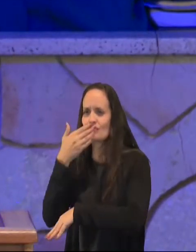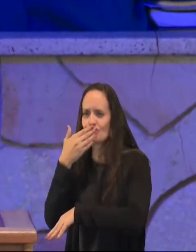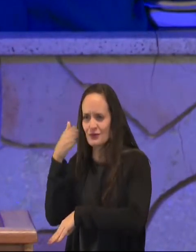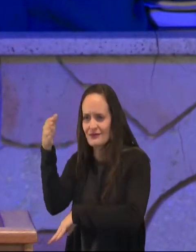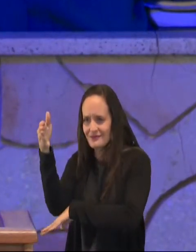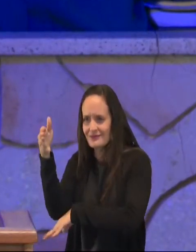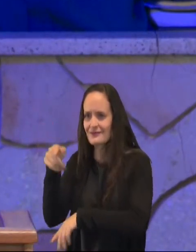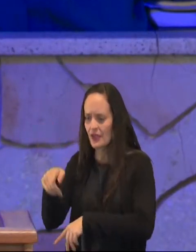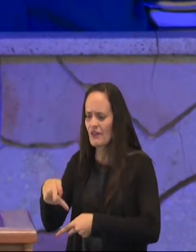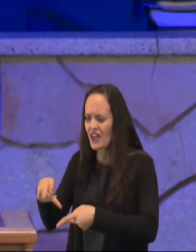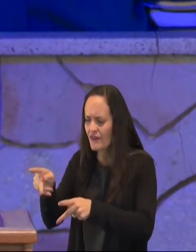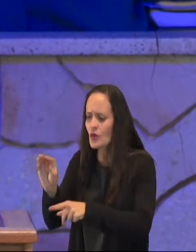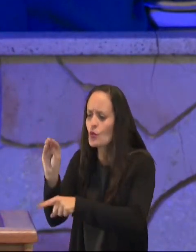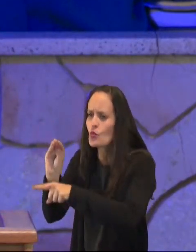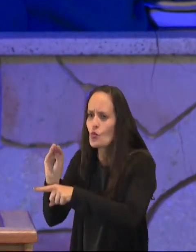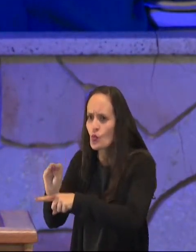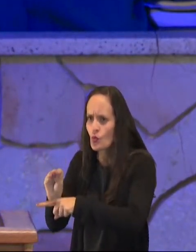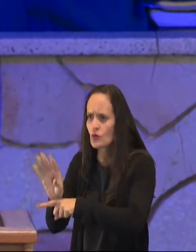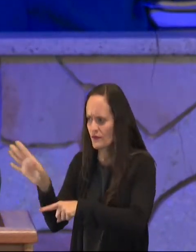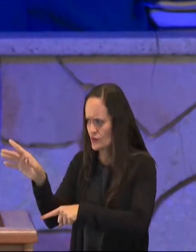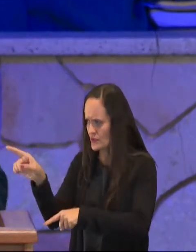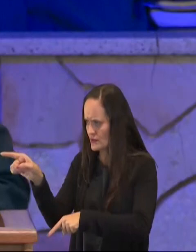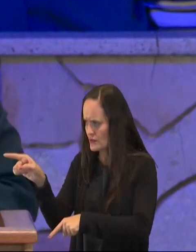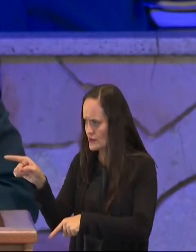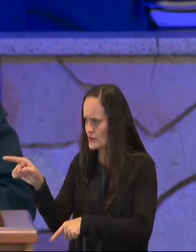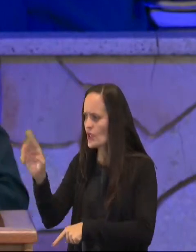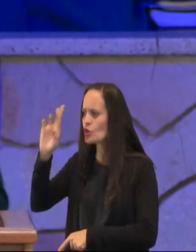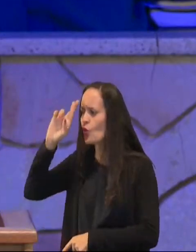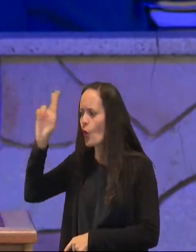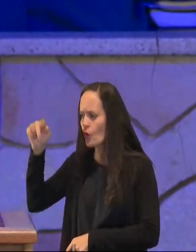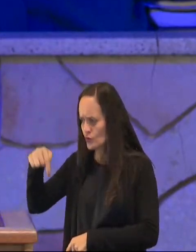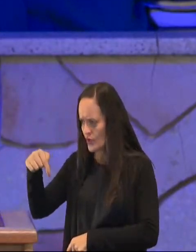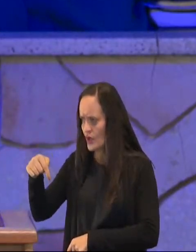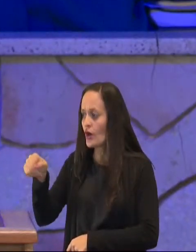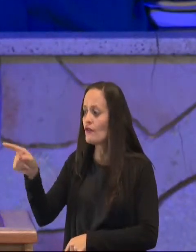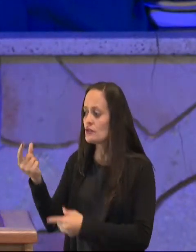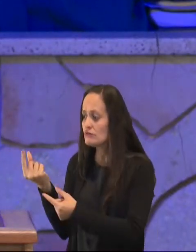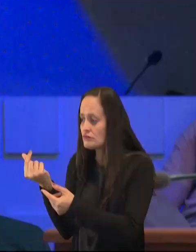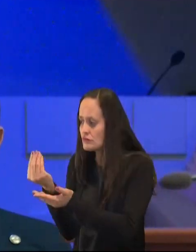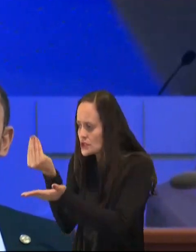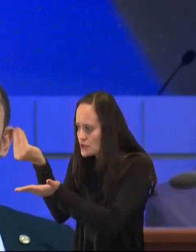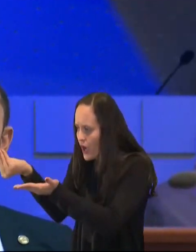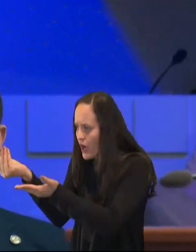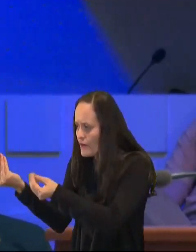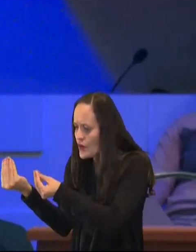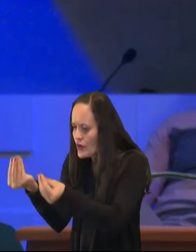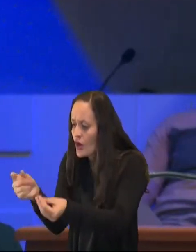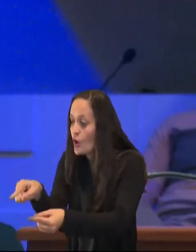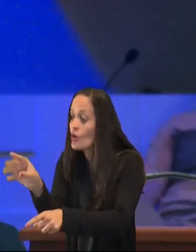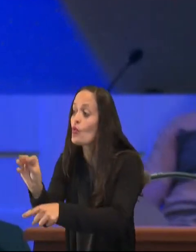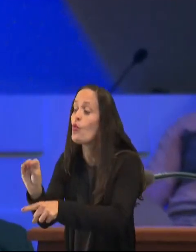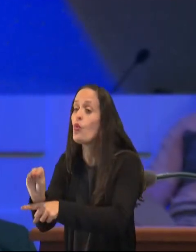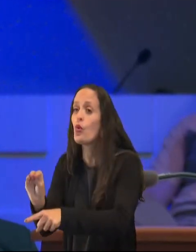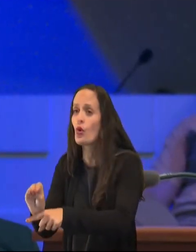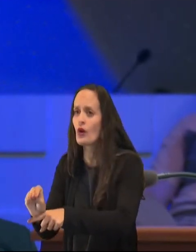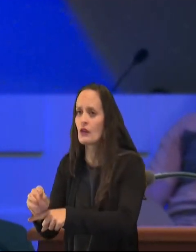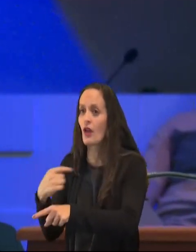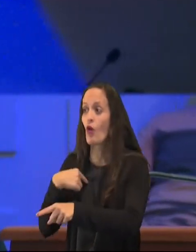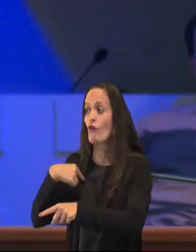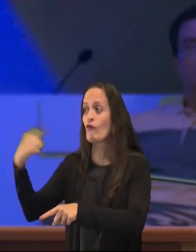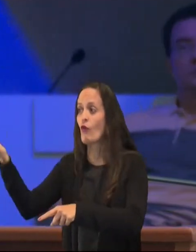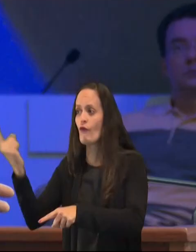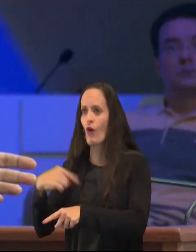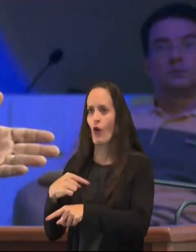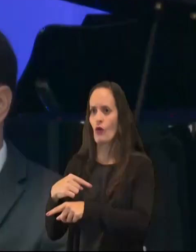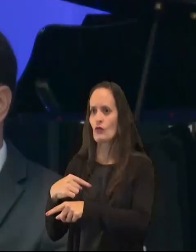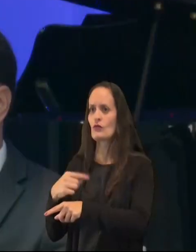lhe recompensar. E eu não quero aqui torturar o texto bíblico, tem professores aqui que iam brigar comigo, mas alguns